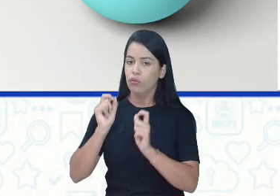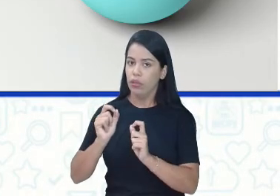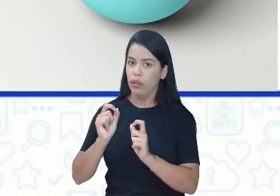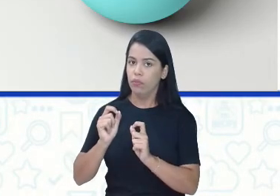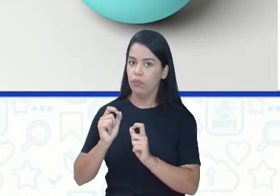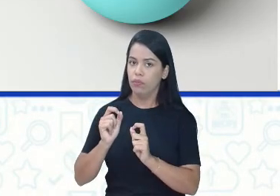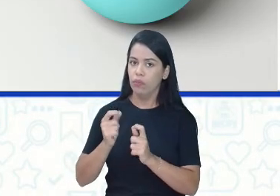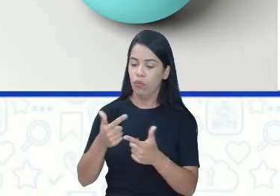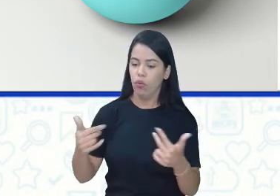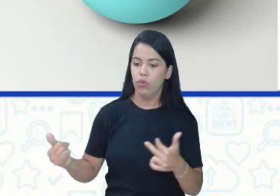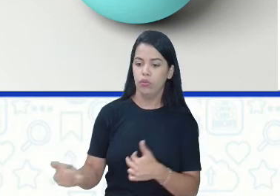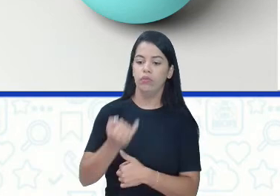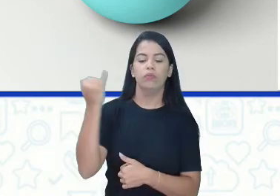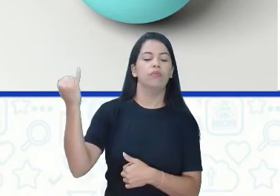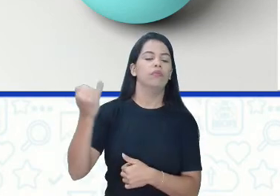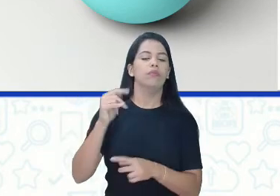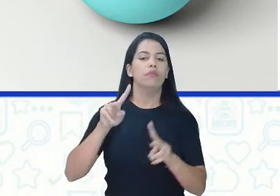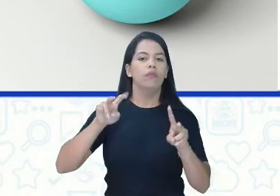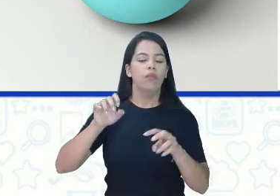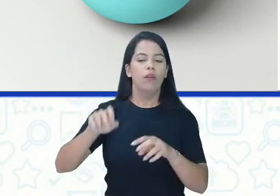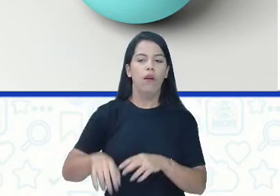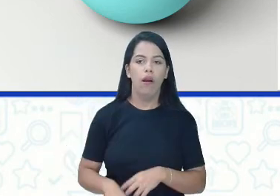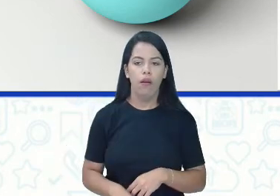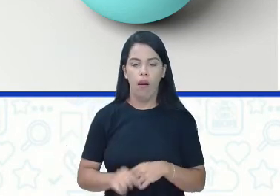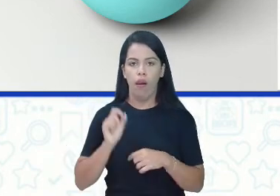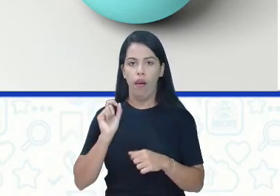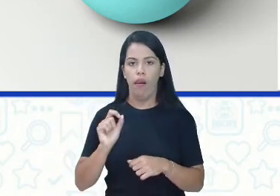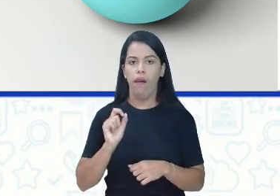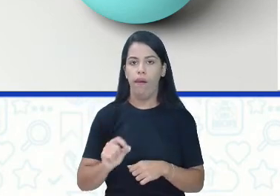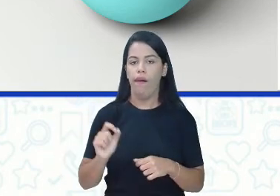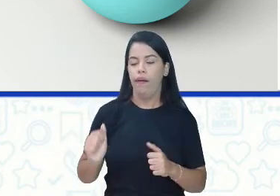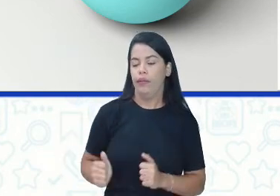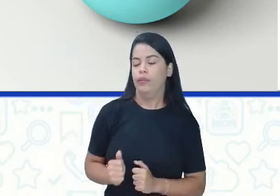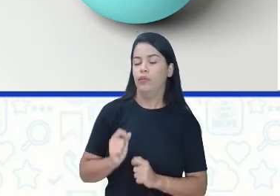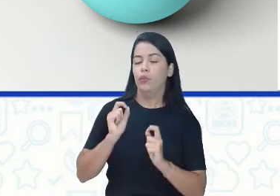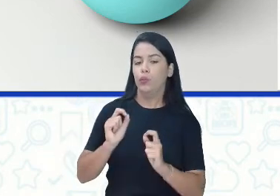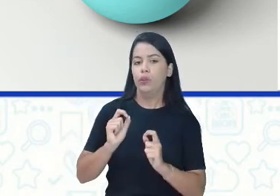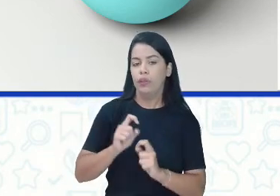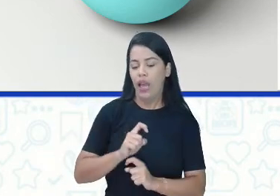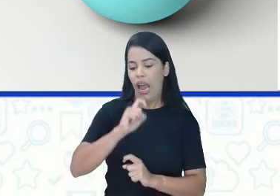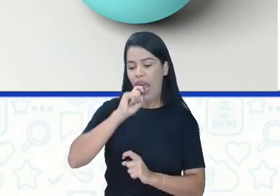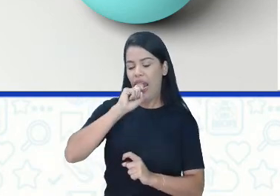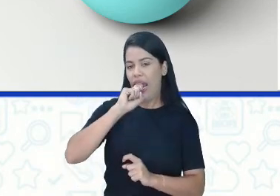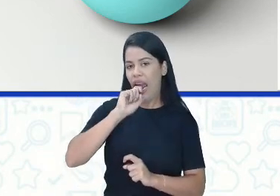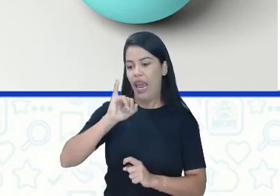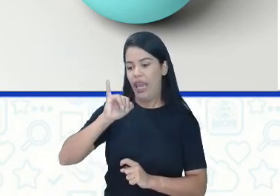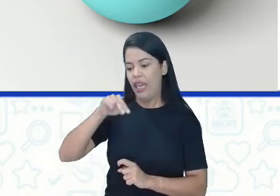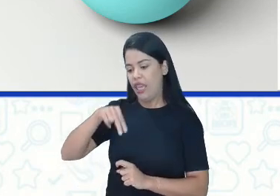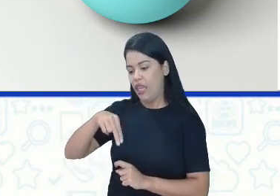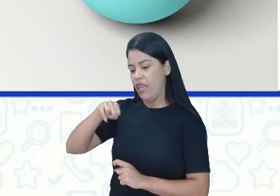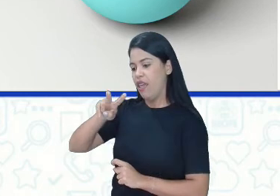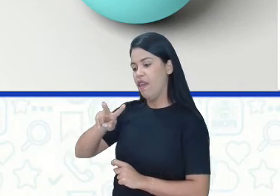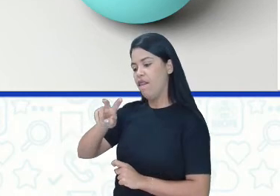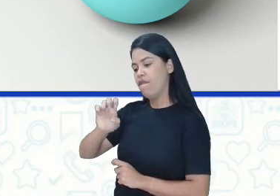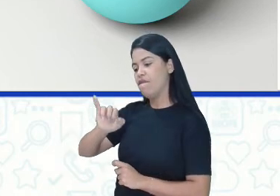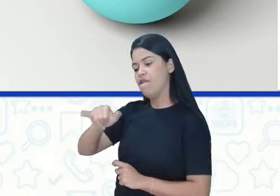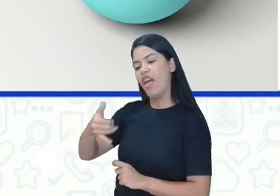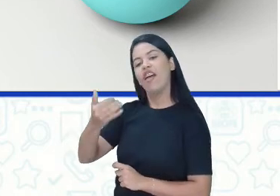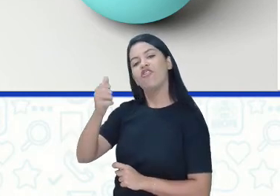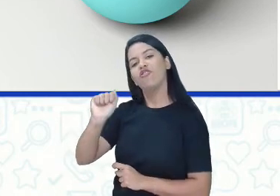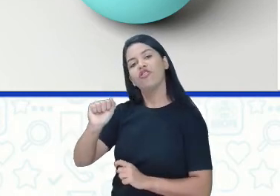Segundo o dicionário, caso você aí não saiba o que é inveja, a inveja é um substantivo feminino, e que